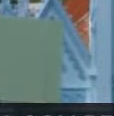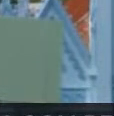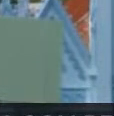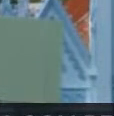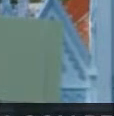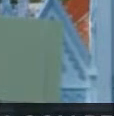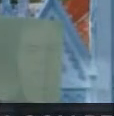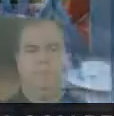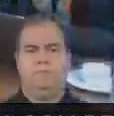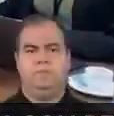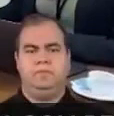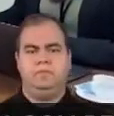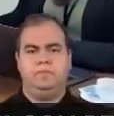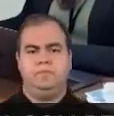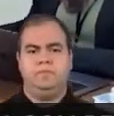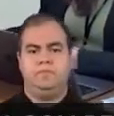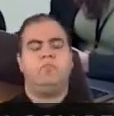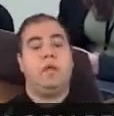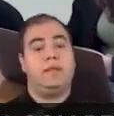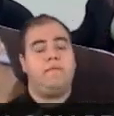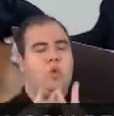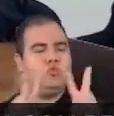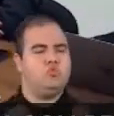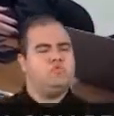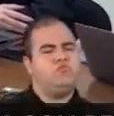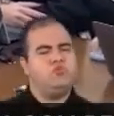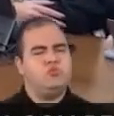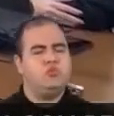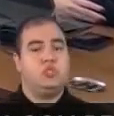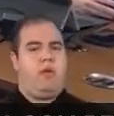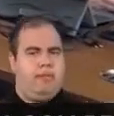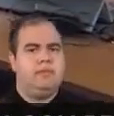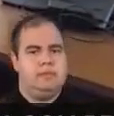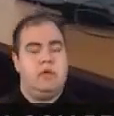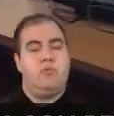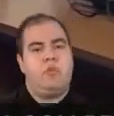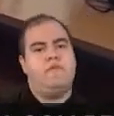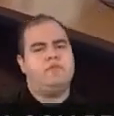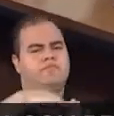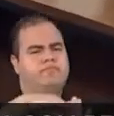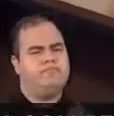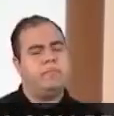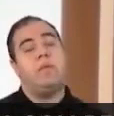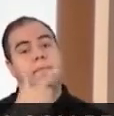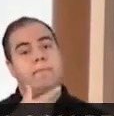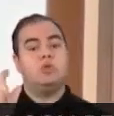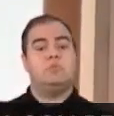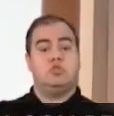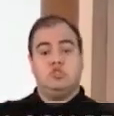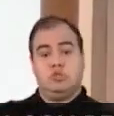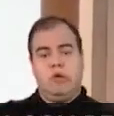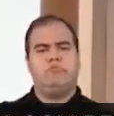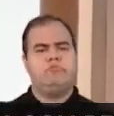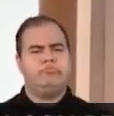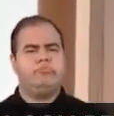assume no ano que vem. Entre os assuntos discutidos com a transição esteve o organograma para a próxima gestão,